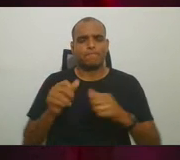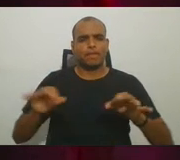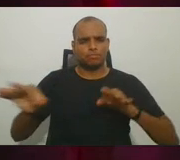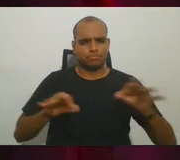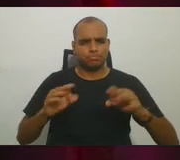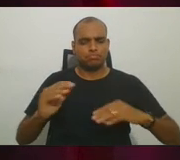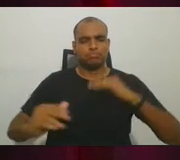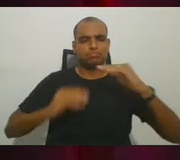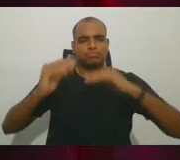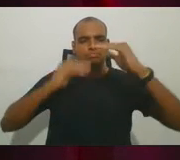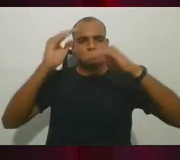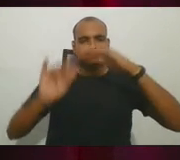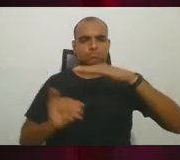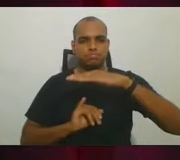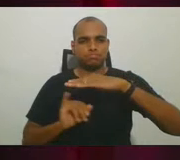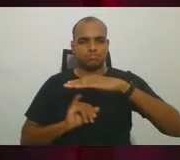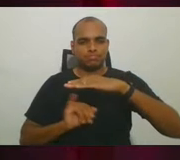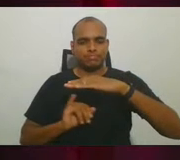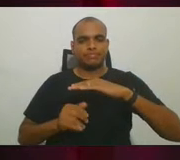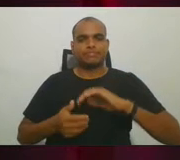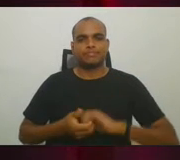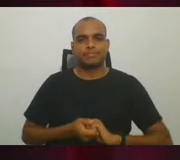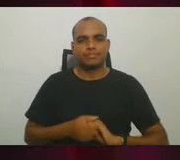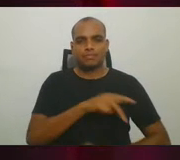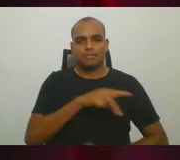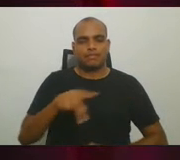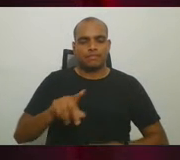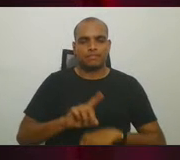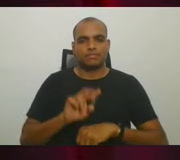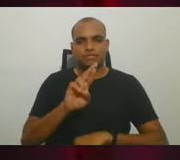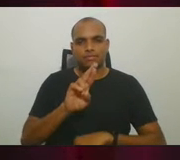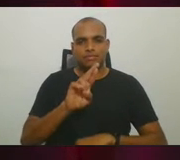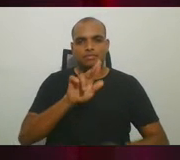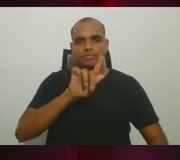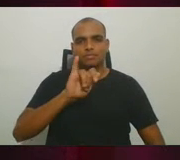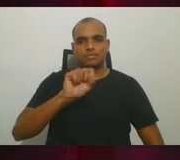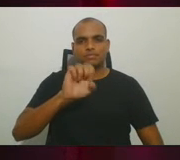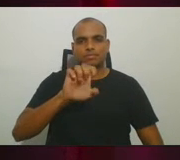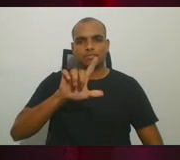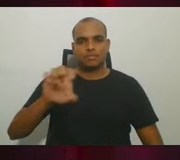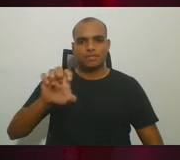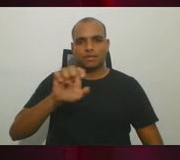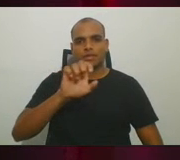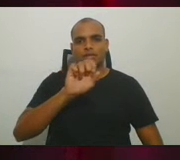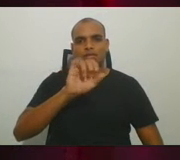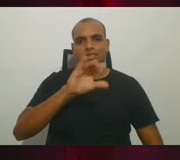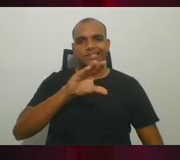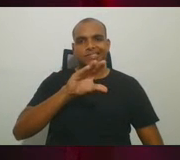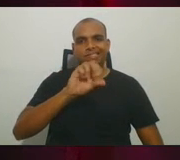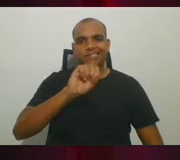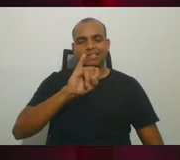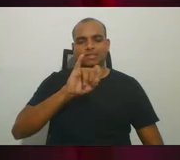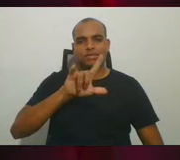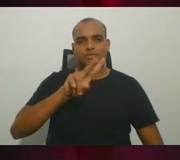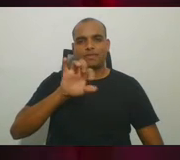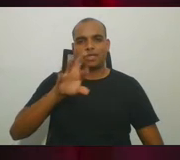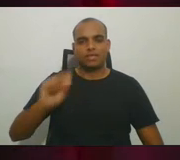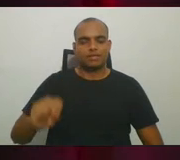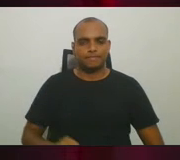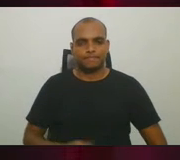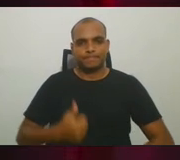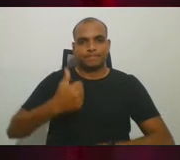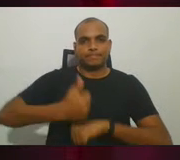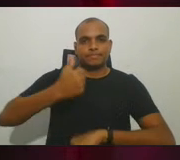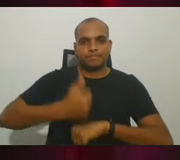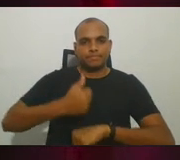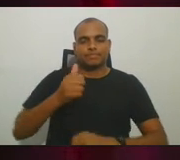Desenvolvimento Institucional, professora doutora Gisele Silveira Coelho Lopes, diretora de Extensão,